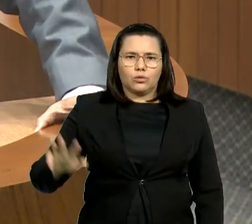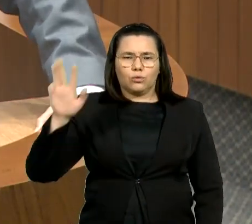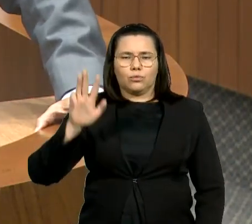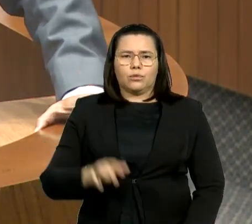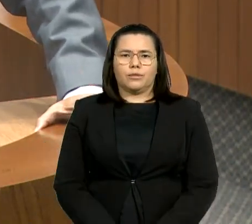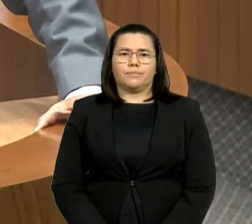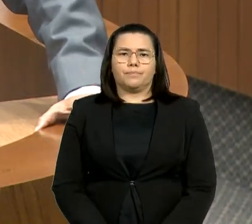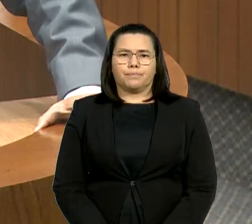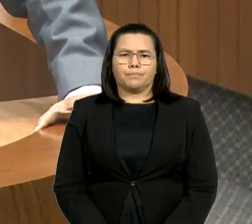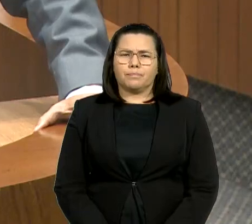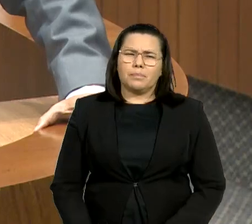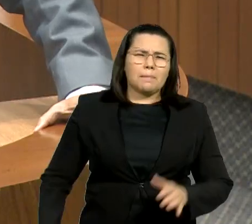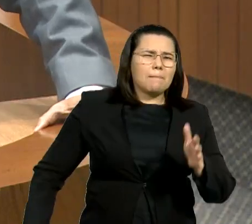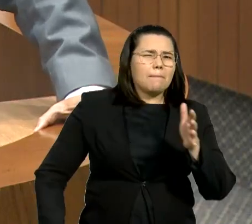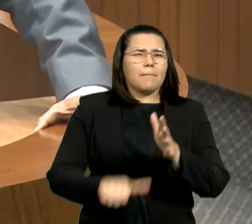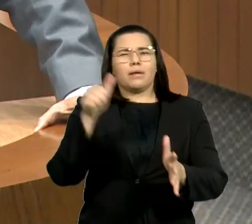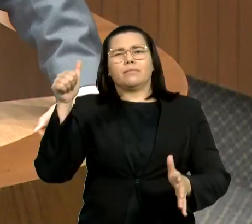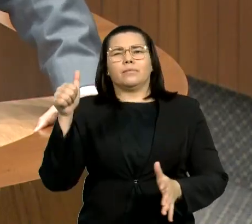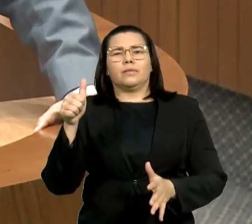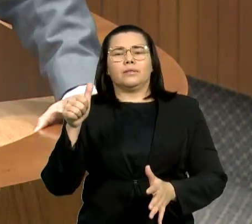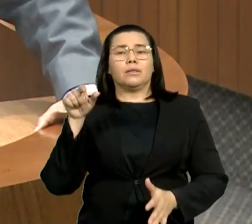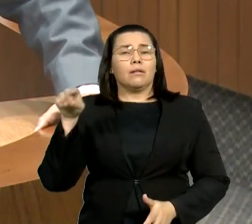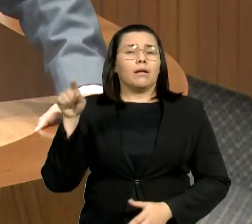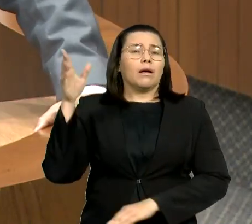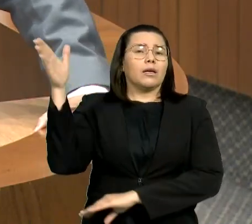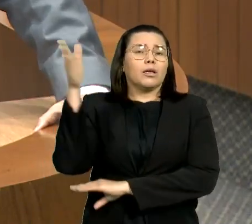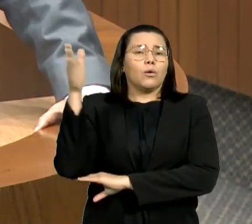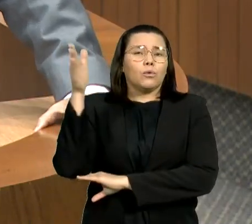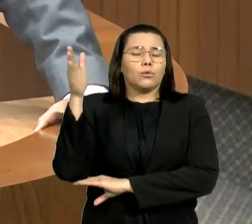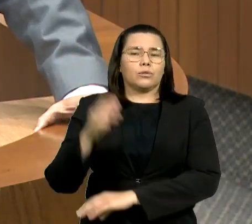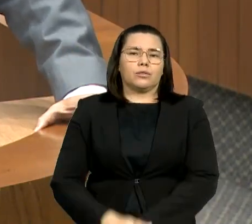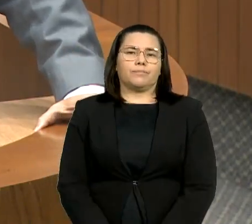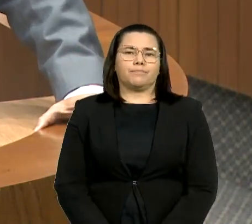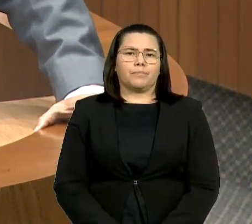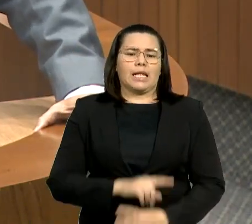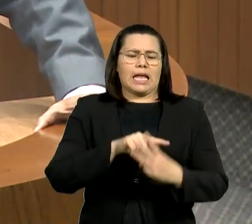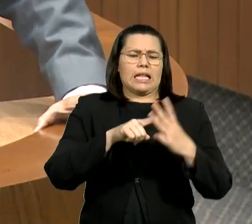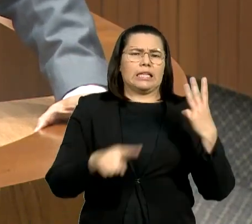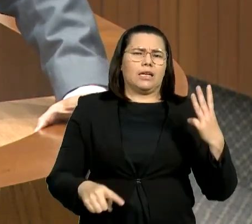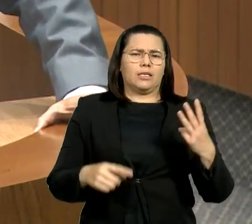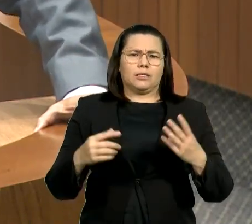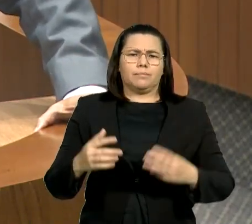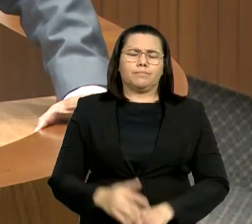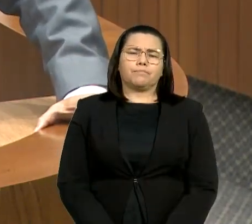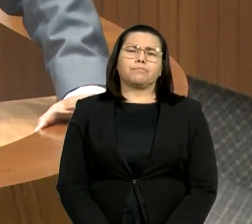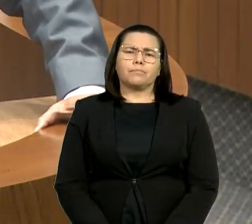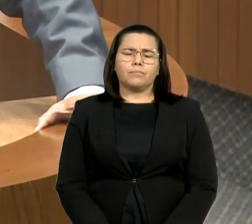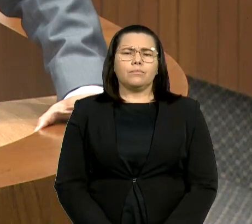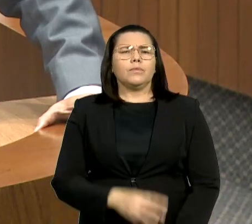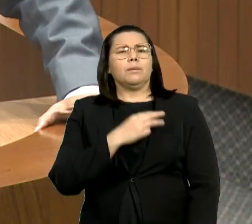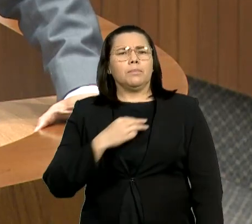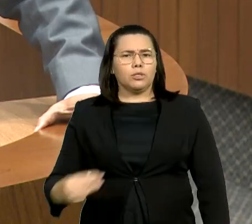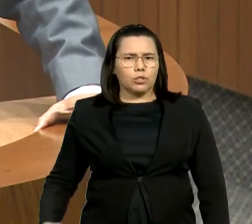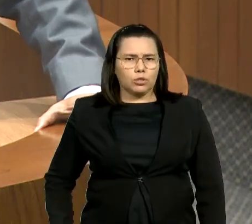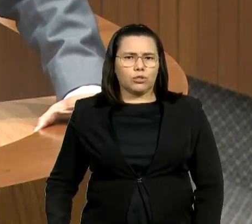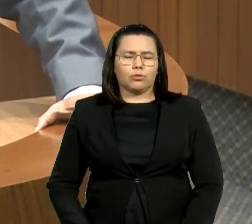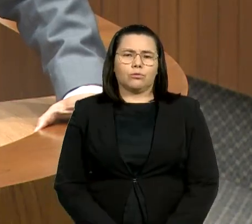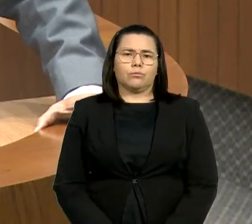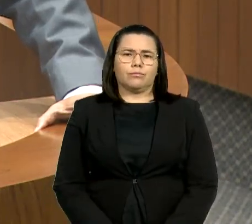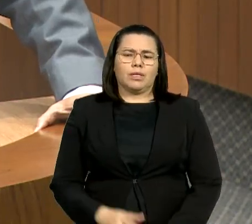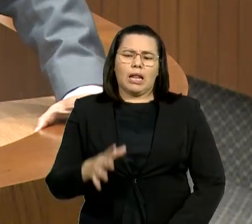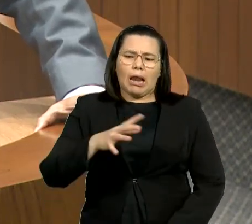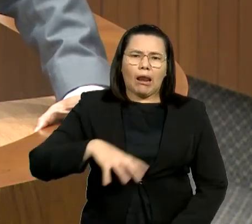Alcântara, tivemos a presença de três ministros de Estado na zona rural